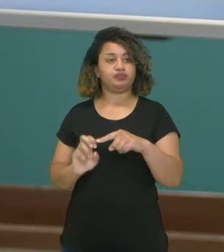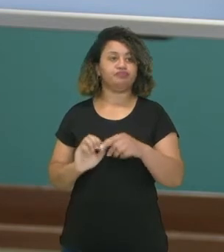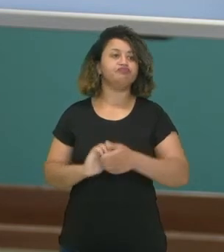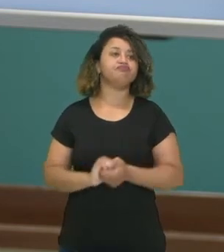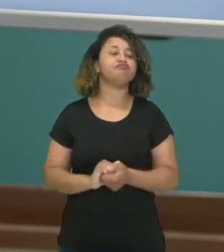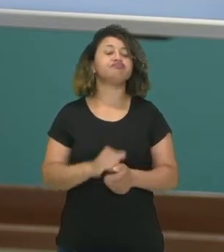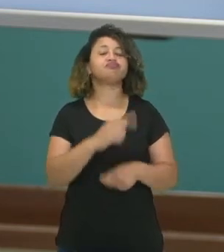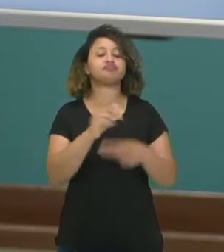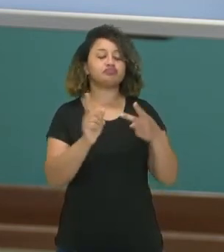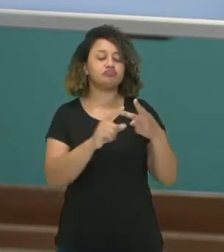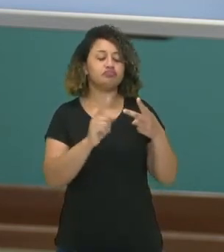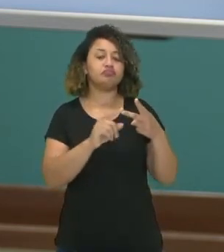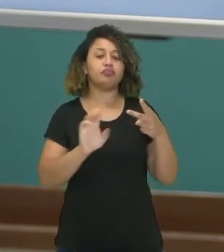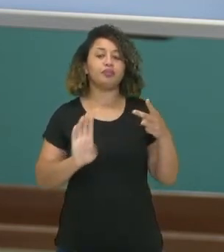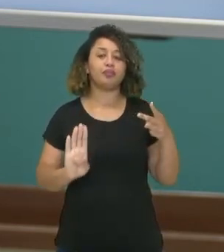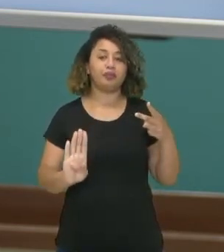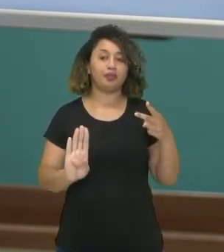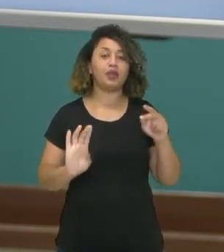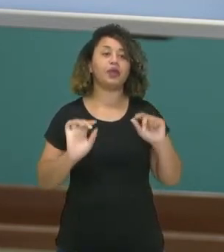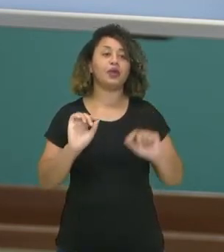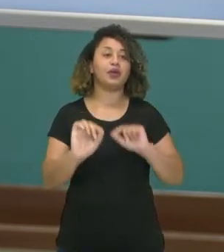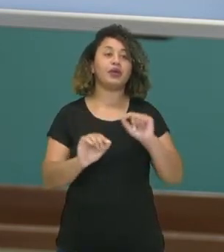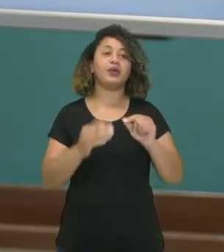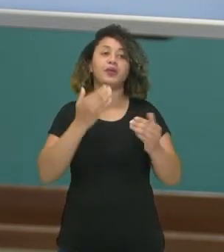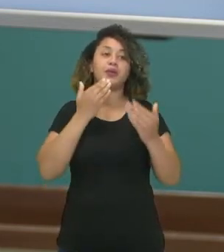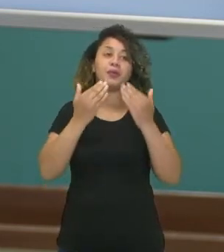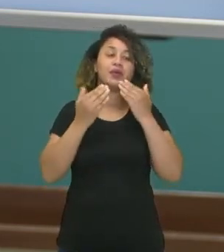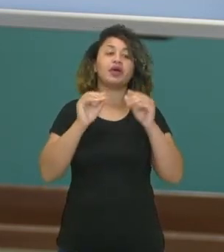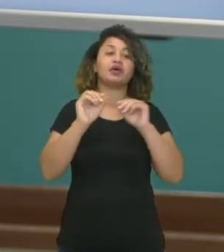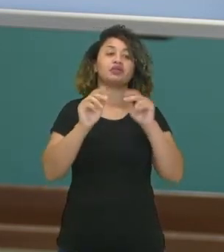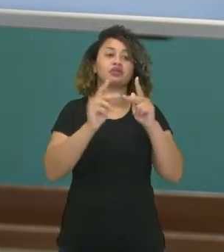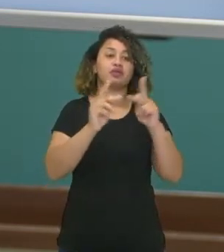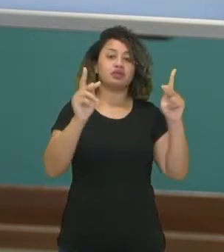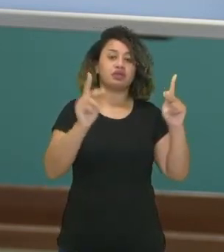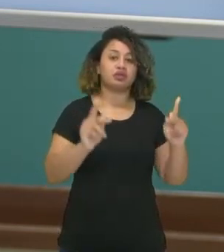ok? Na letra B, então, ele pede para fazer